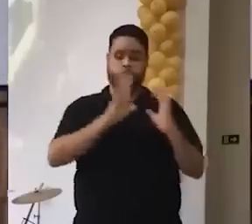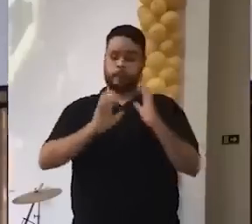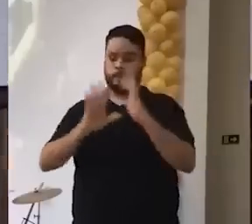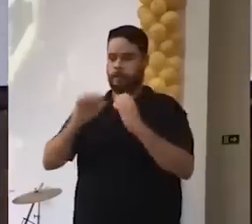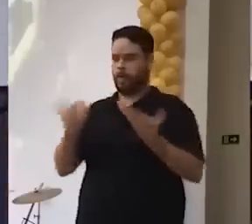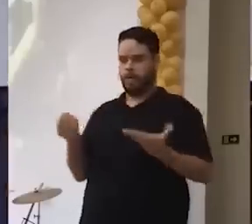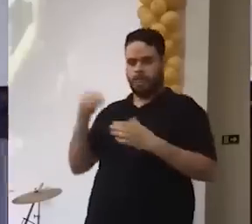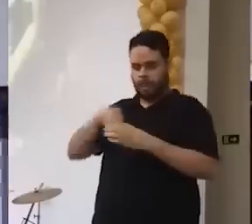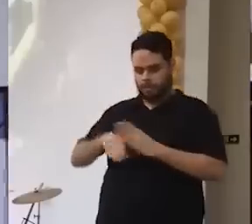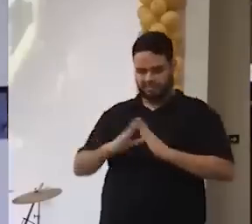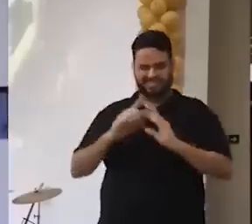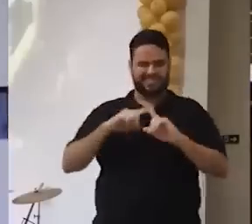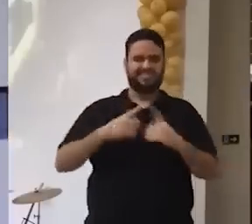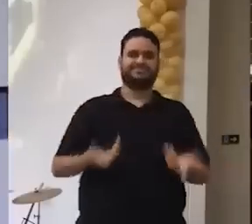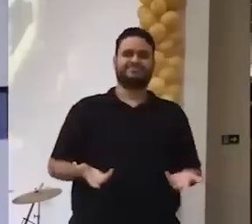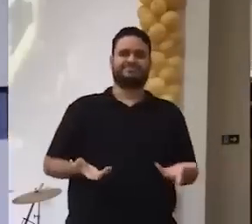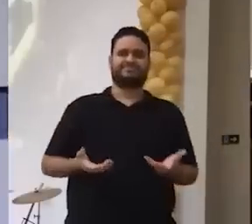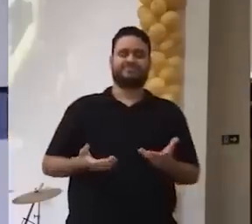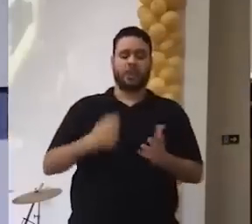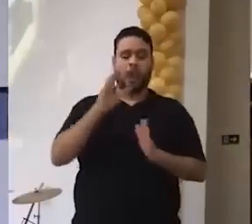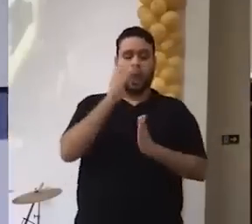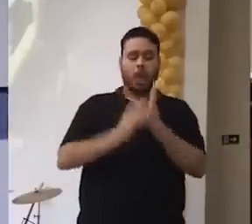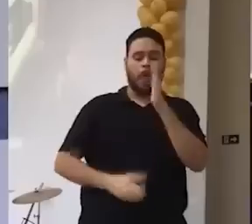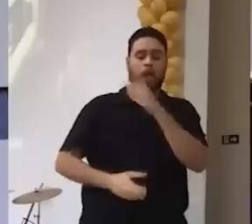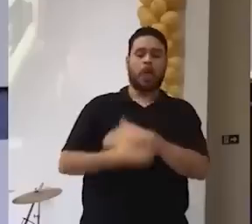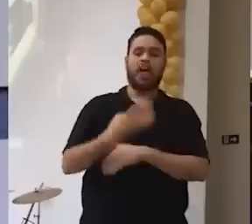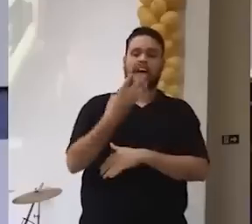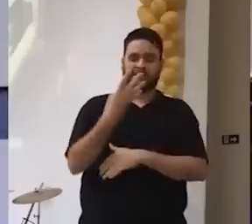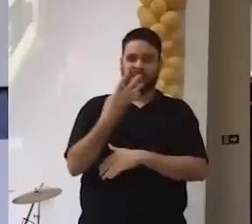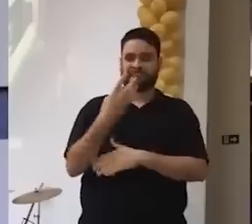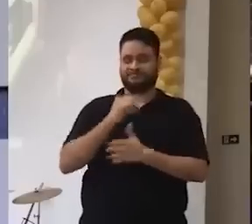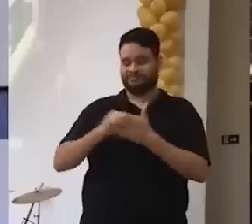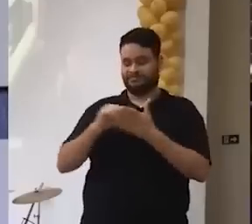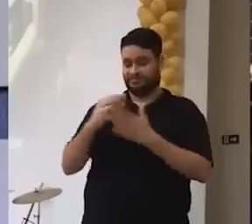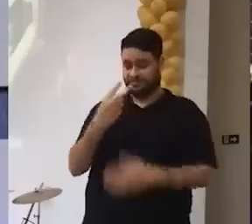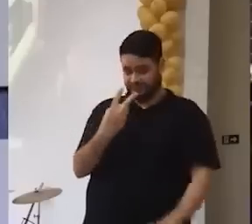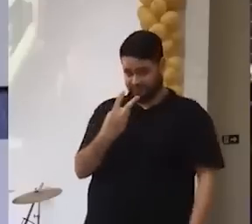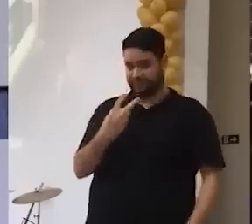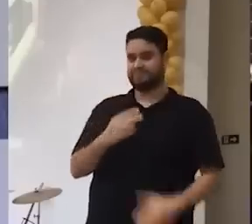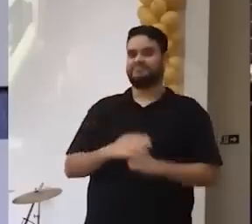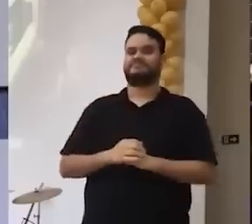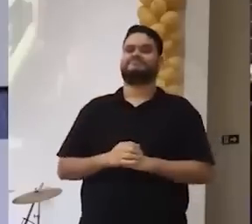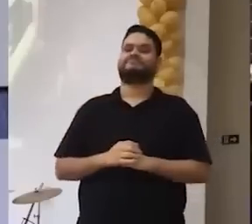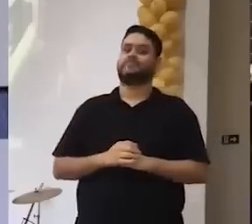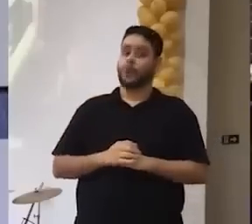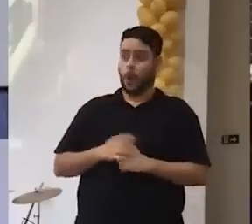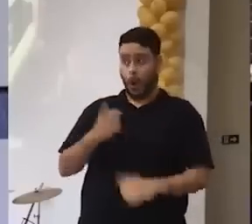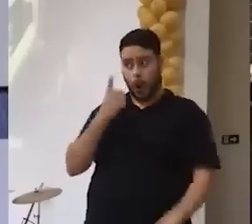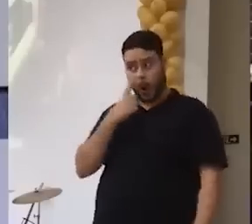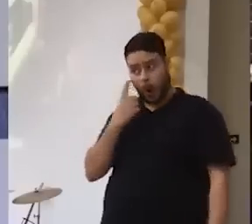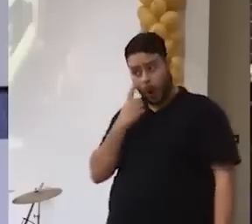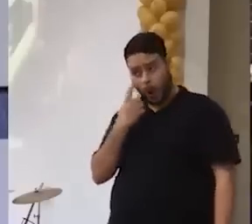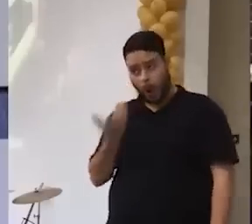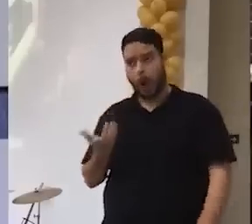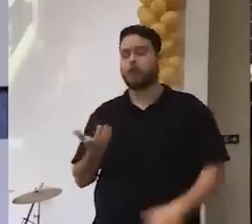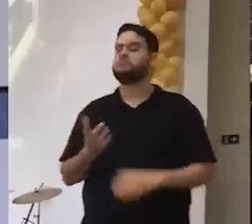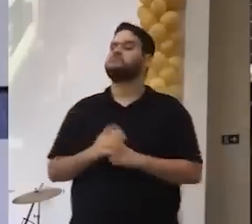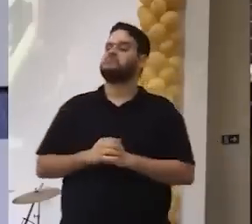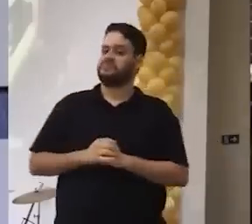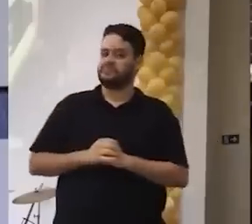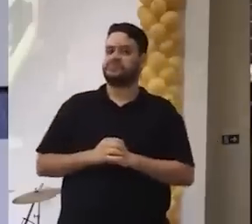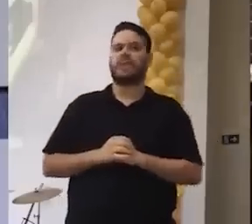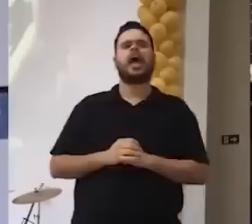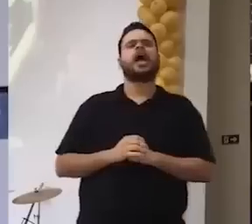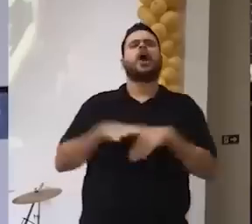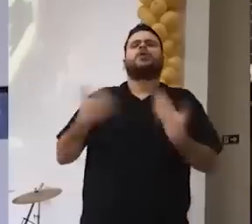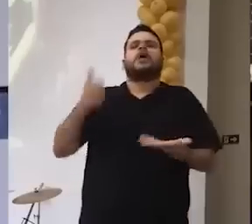Capítulo 4, verso 2, Paulo diz assim: rogo a Evódia, rogo a Sinti, que pensa em concordimento no Senhor. Irmãos, quando as